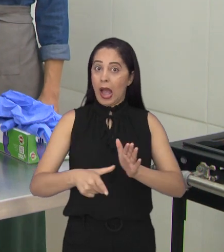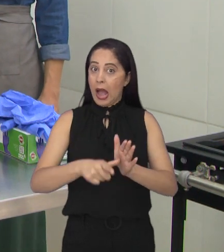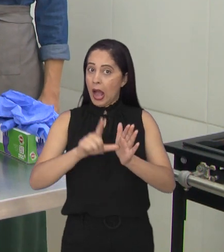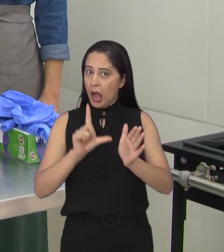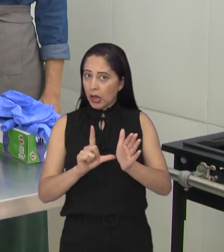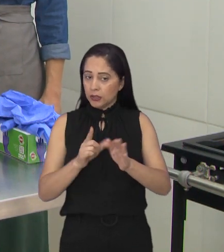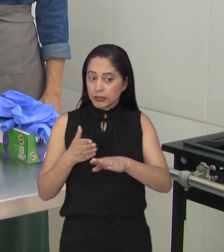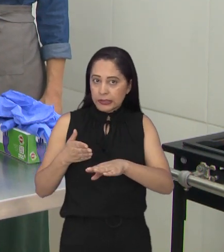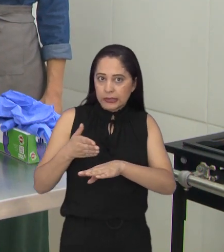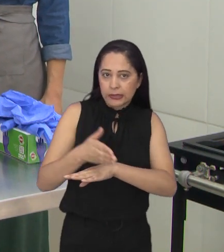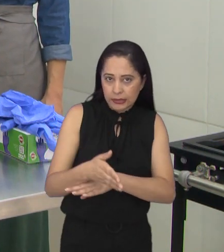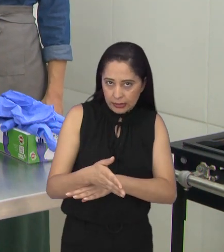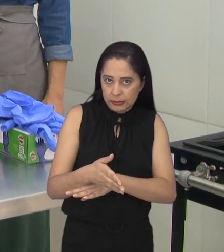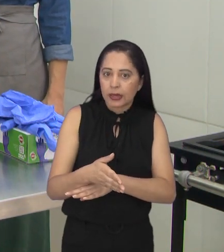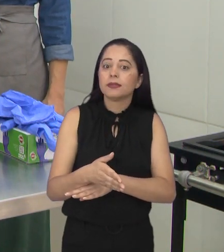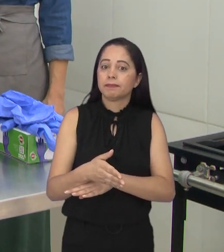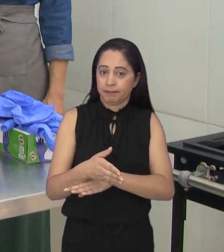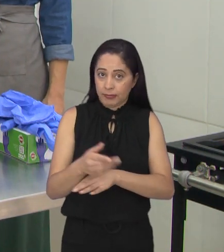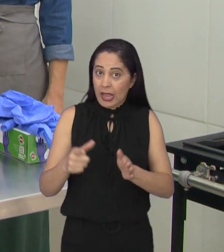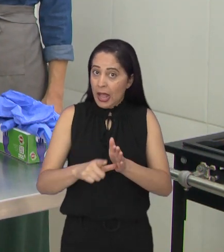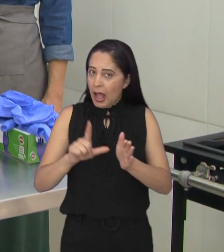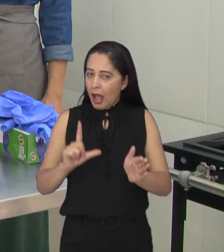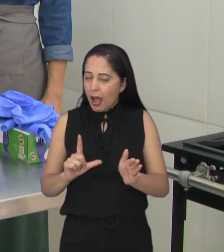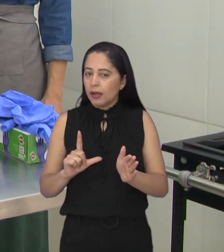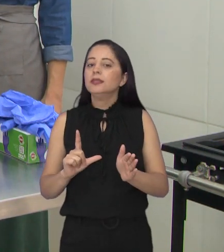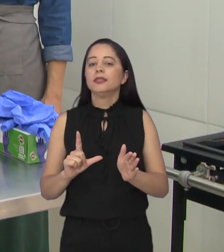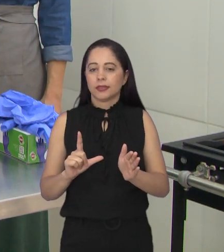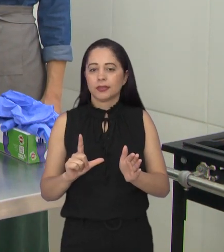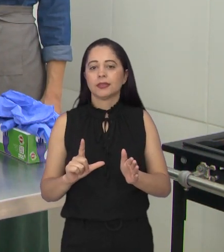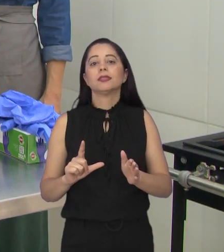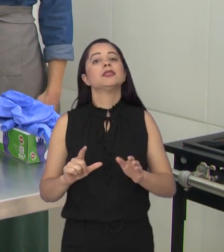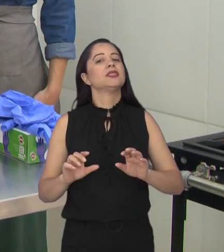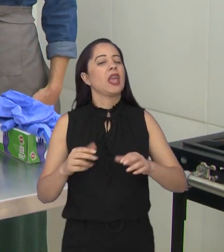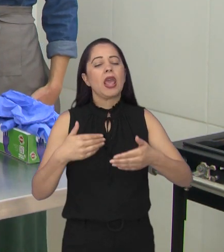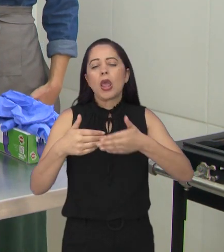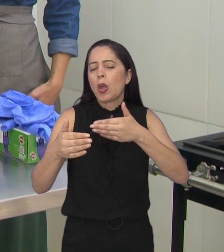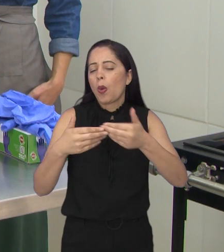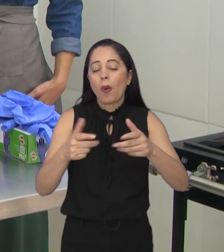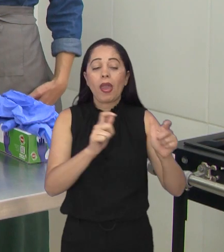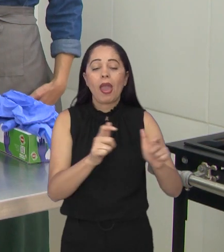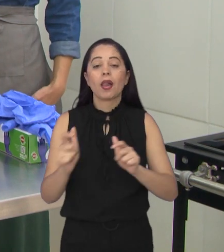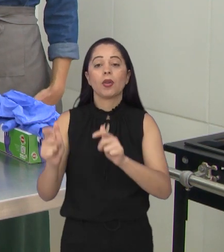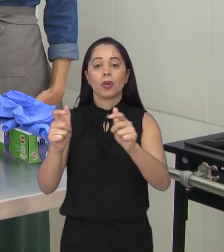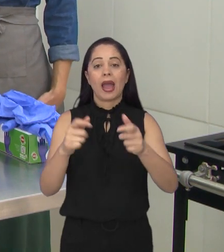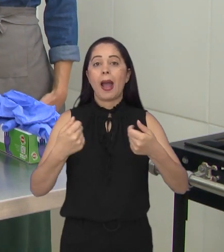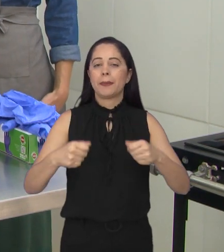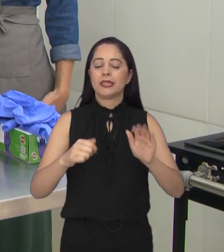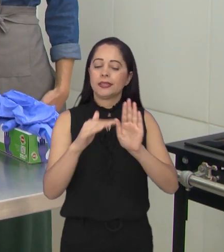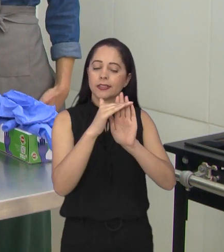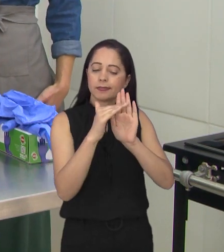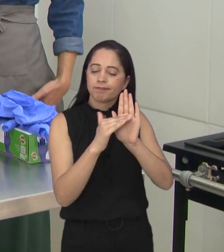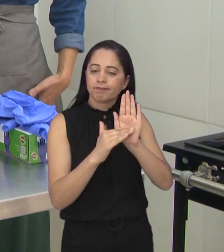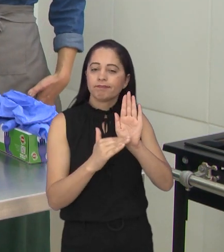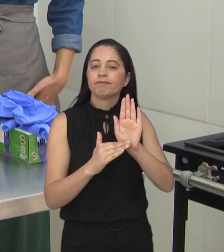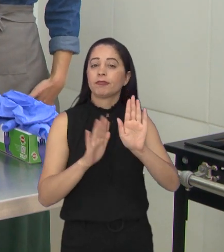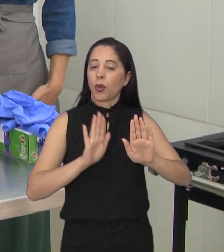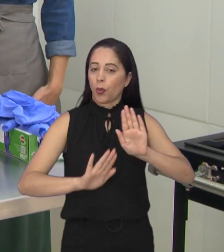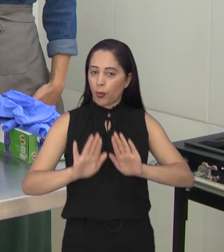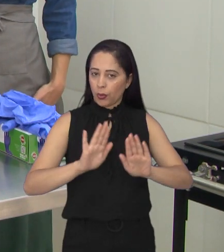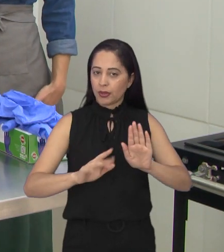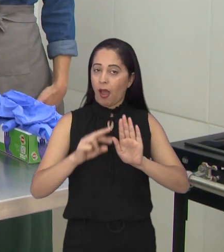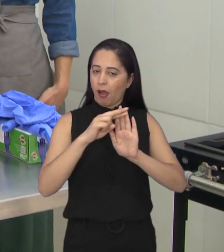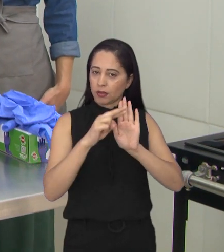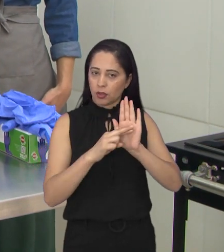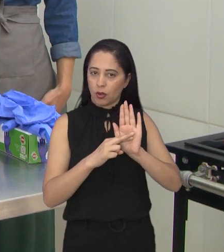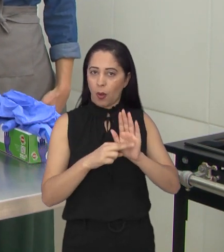seja ela industrial ou artesanal, no feito em casa ou em qualquer lugar, ela tem alguns procedimentos.